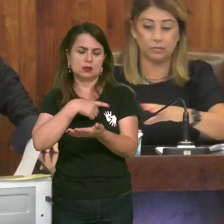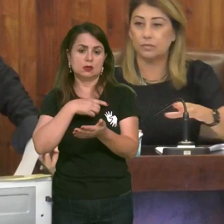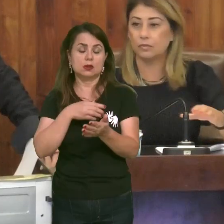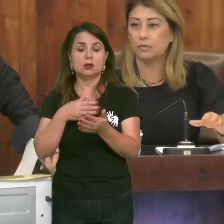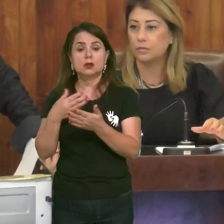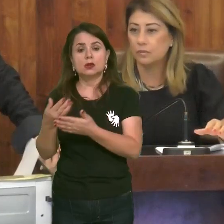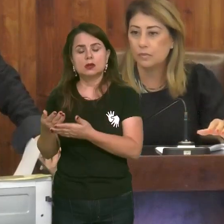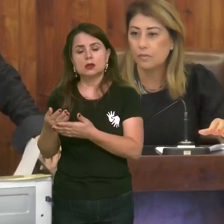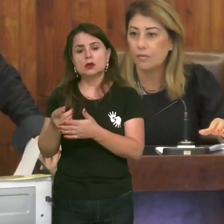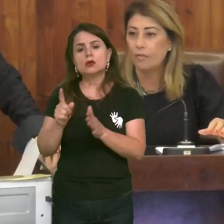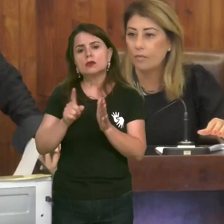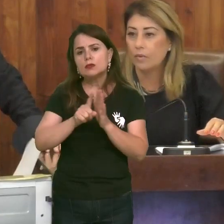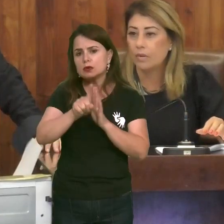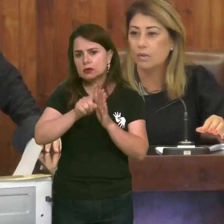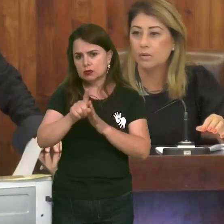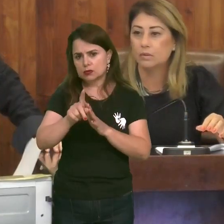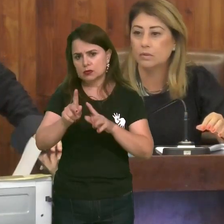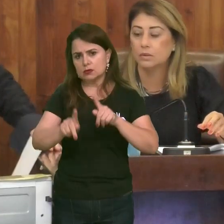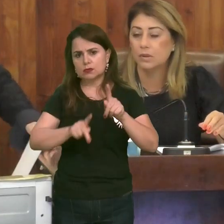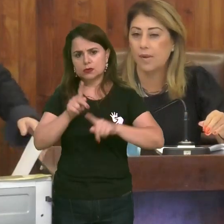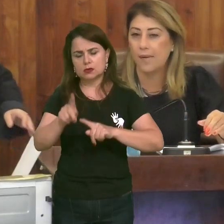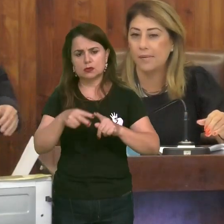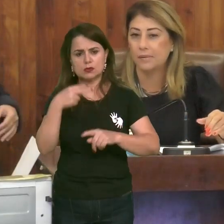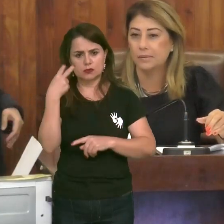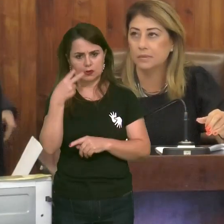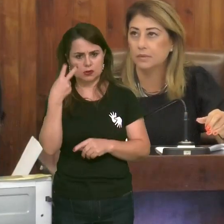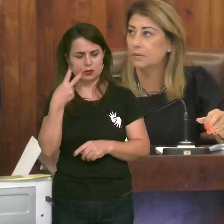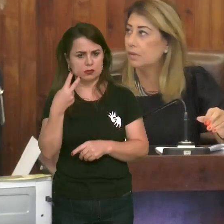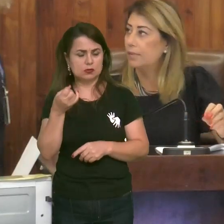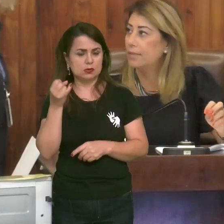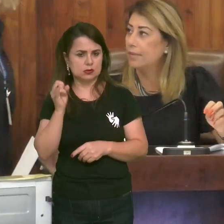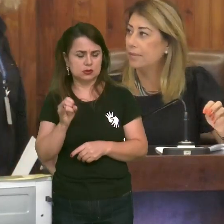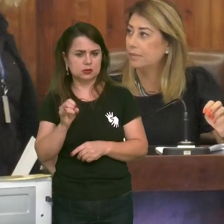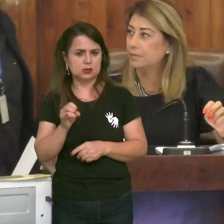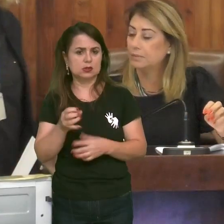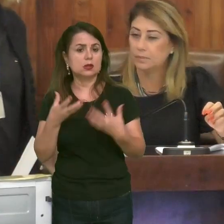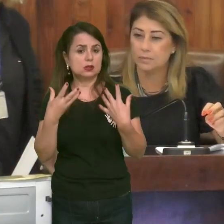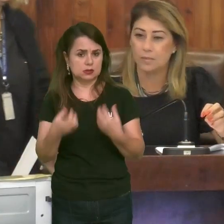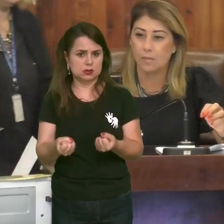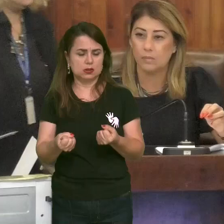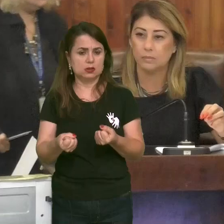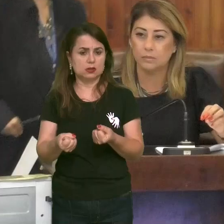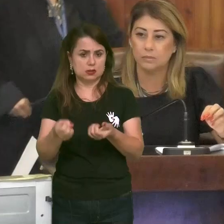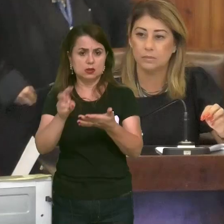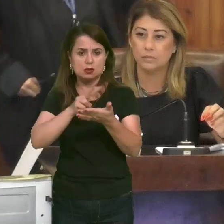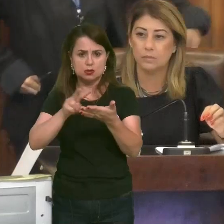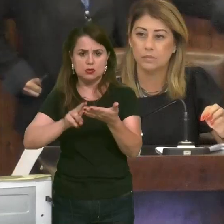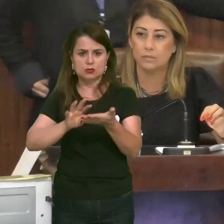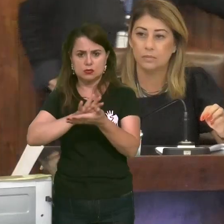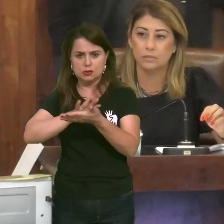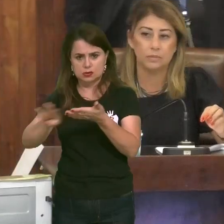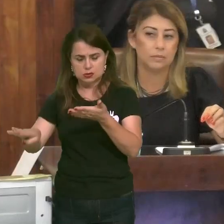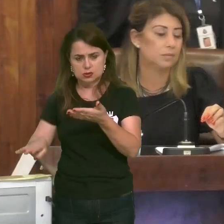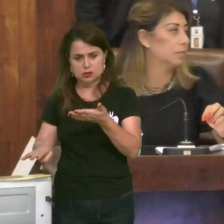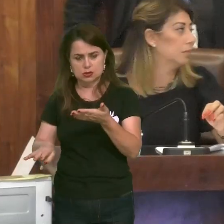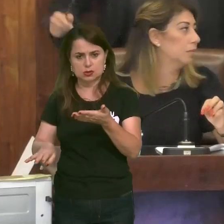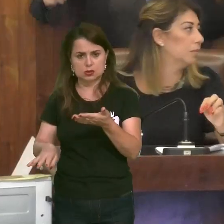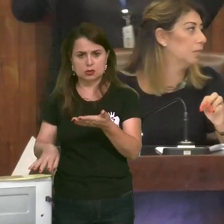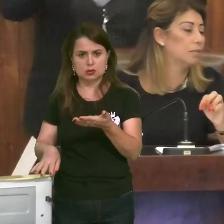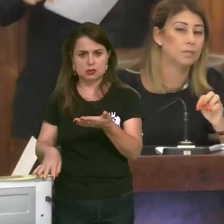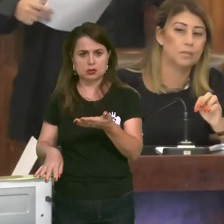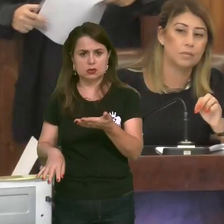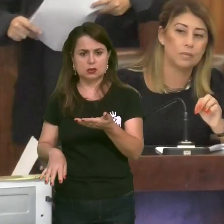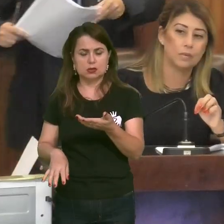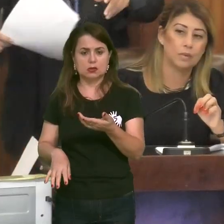a o requerimento verbal formulado pelo vereador Professor Daniela que solicita a despensa da leitura do mencionado projeto